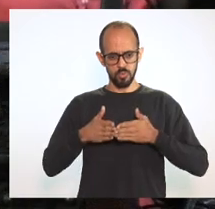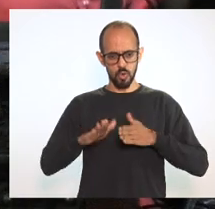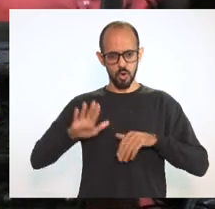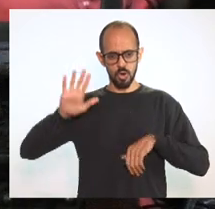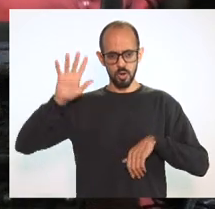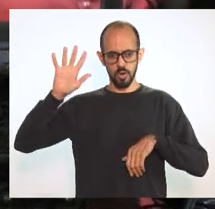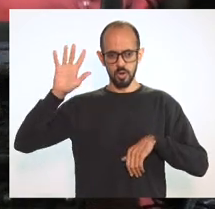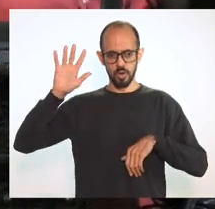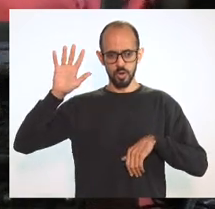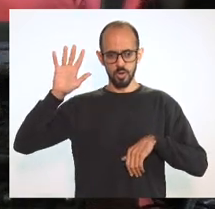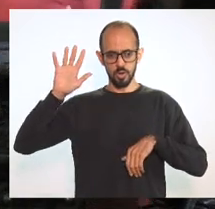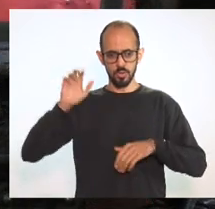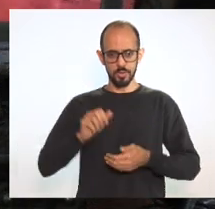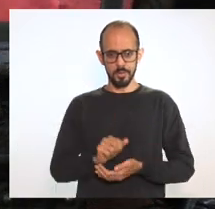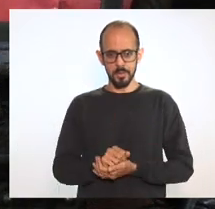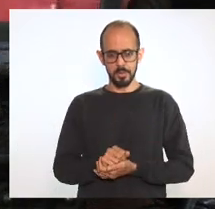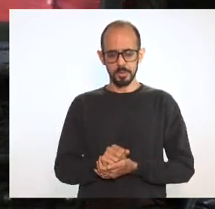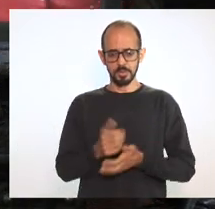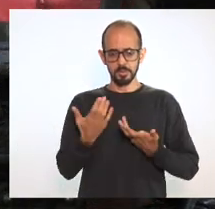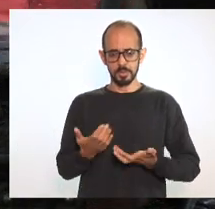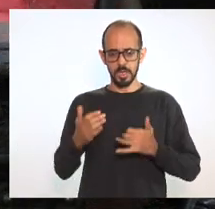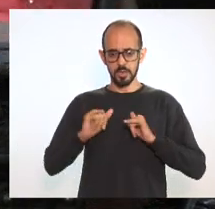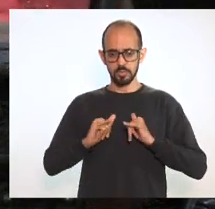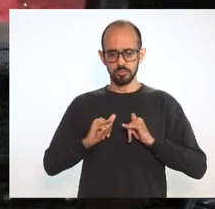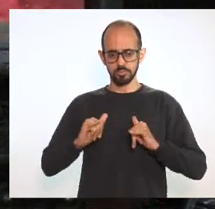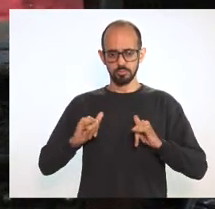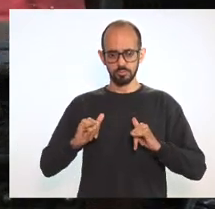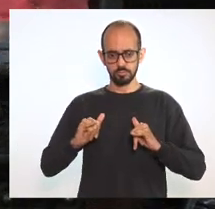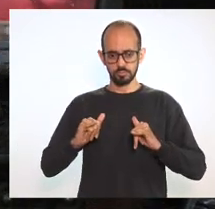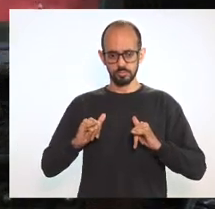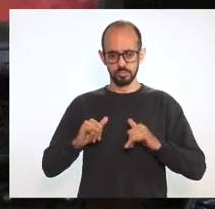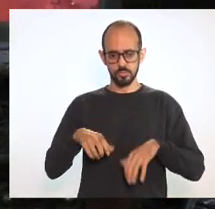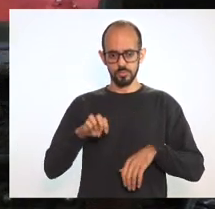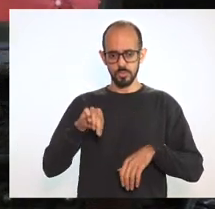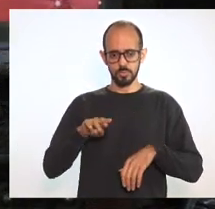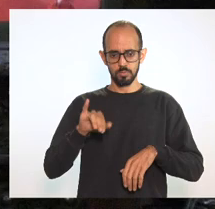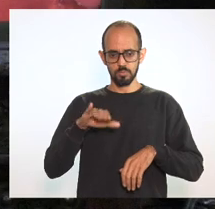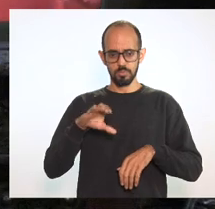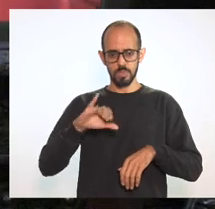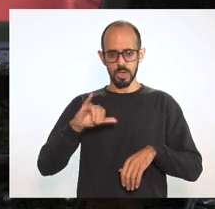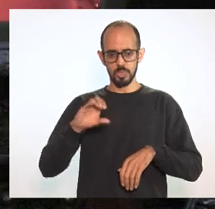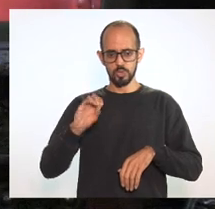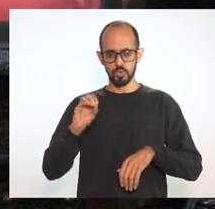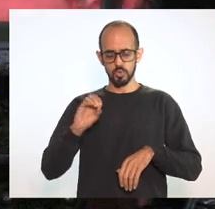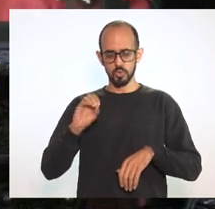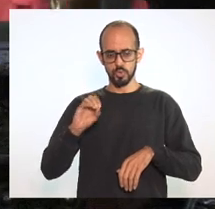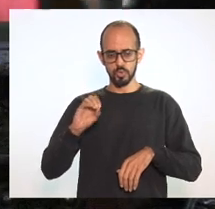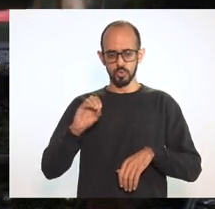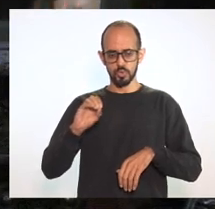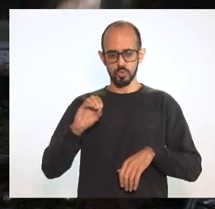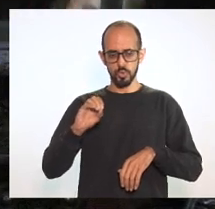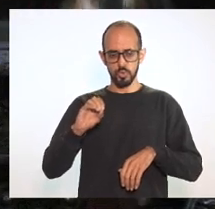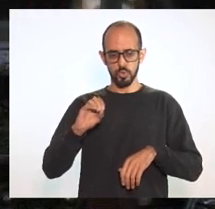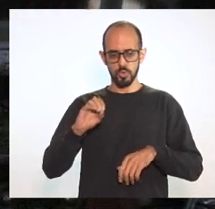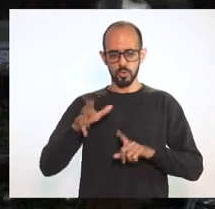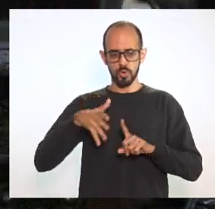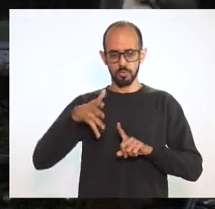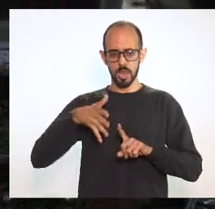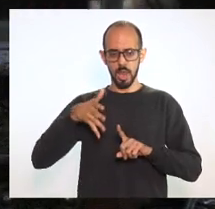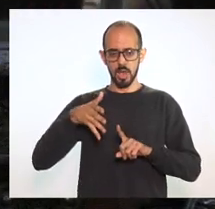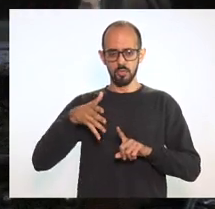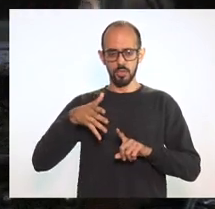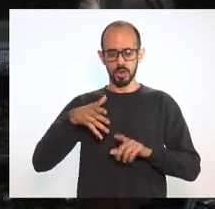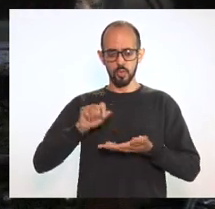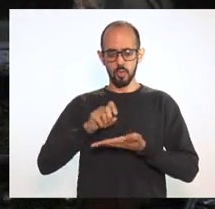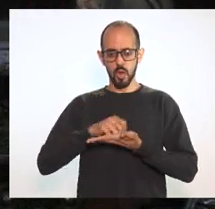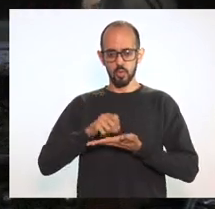votação. Para emitir parecer sobre as emendas, deputado Márcio, antes porém. Com a palavra o autor, questão de